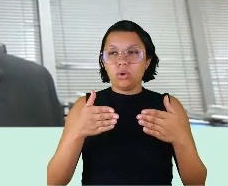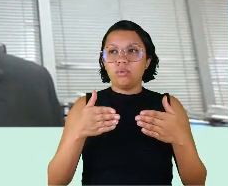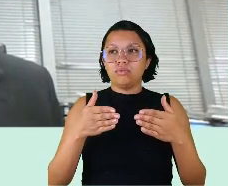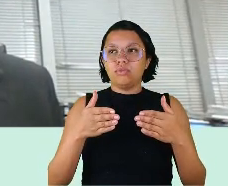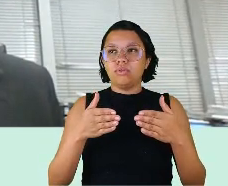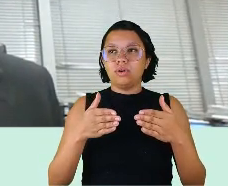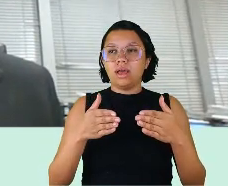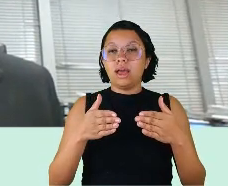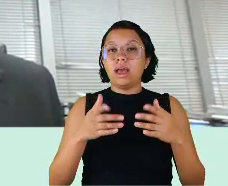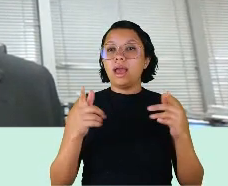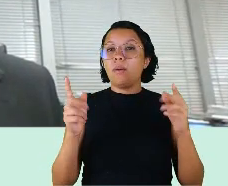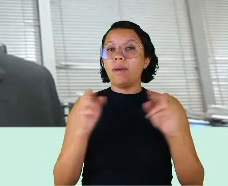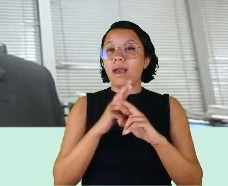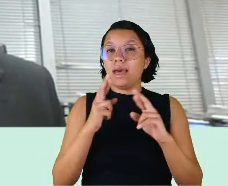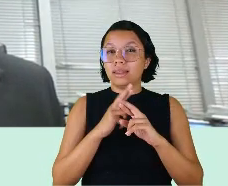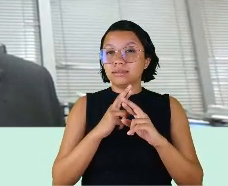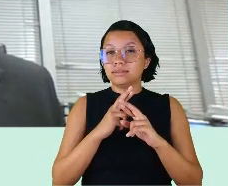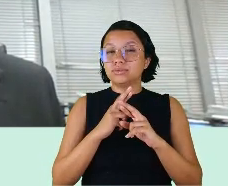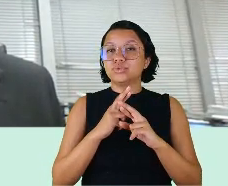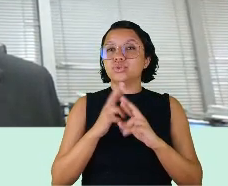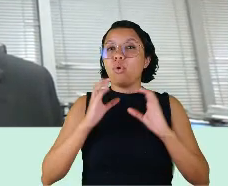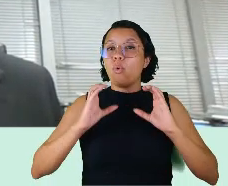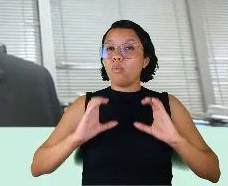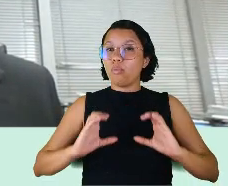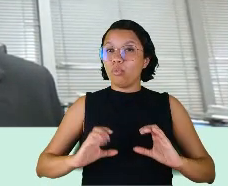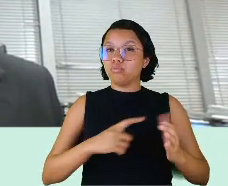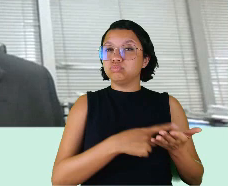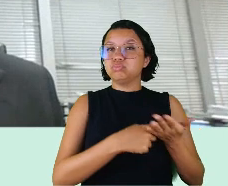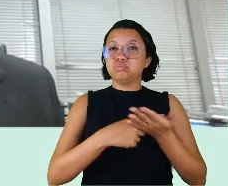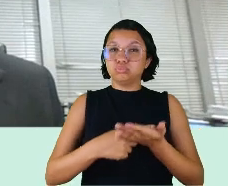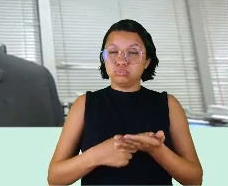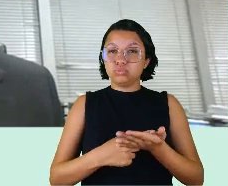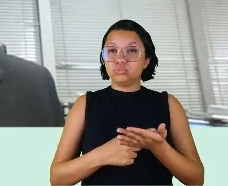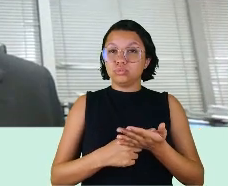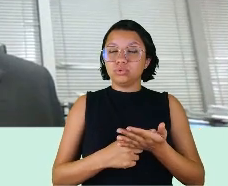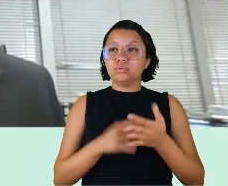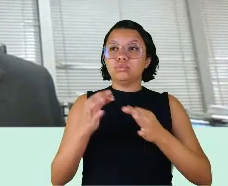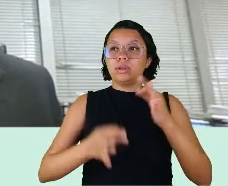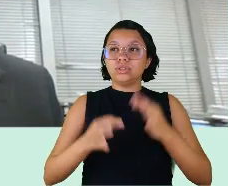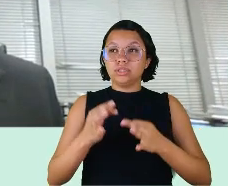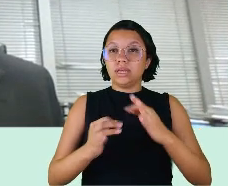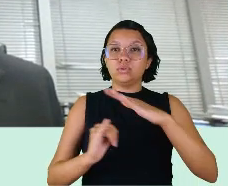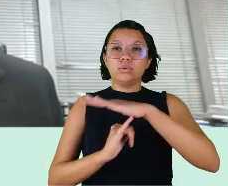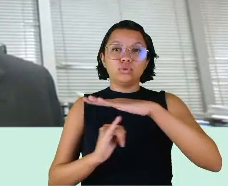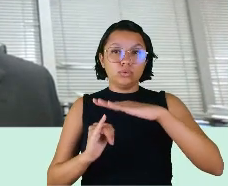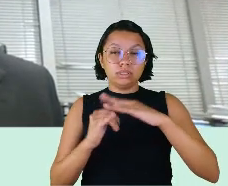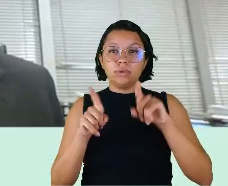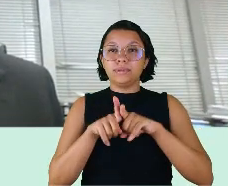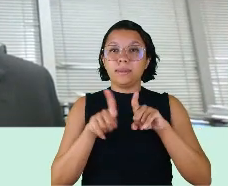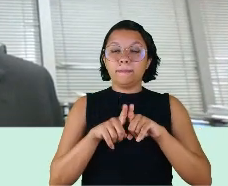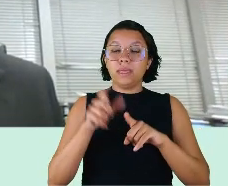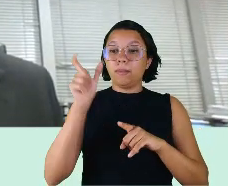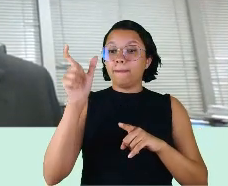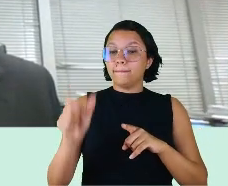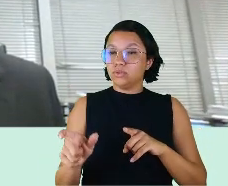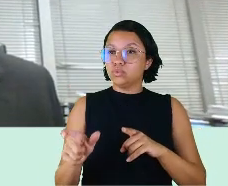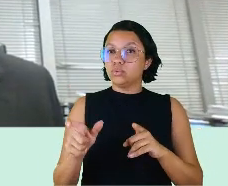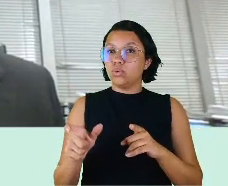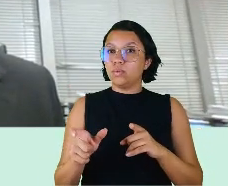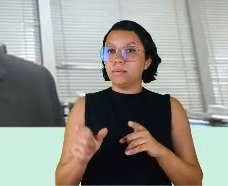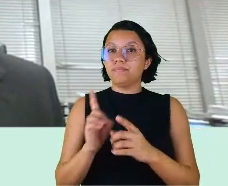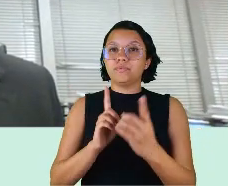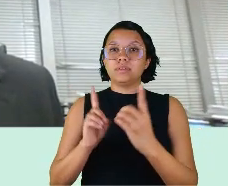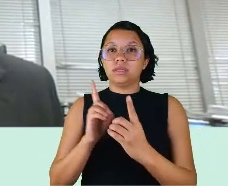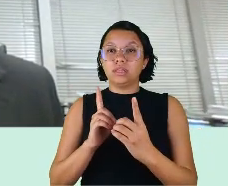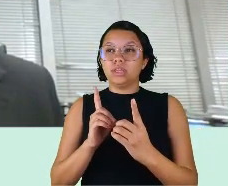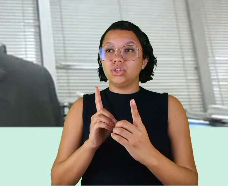houver um profundo compromisso do magistrado, de todos, com a instituição e com o jurisdicionado. Né? Ele tem que ter clareza que o